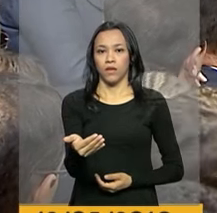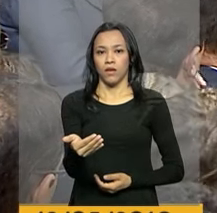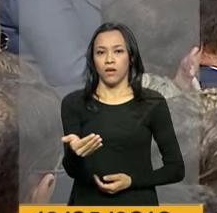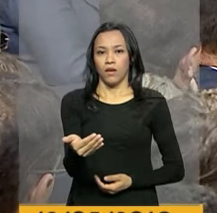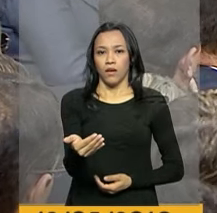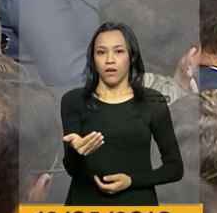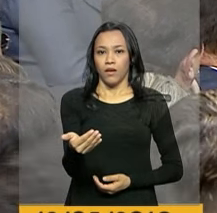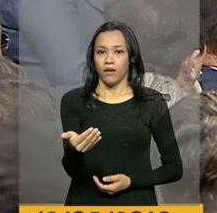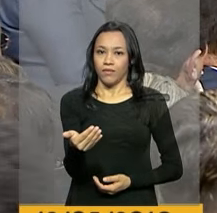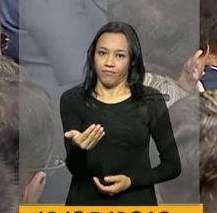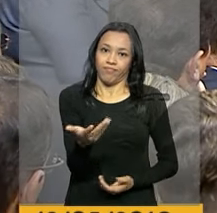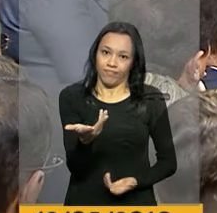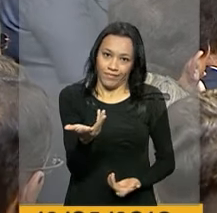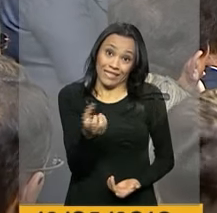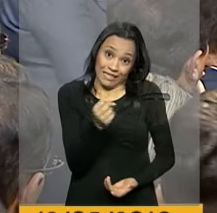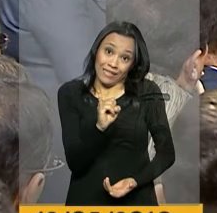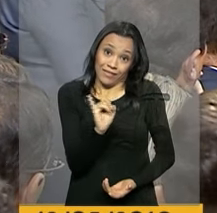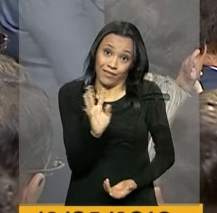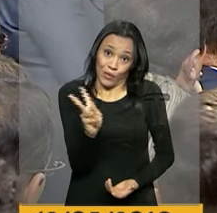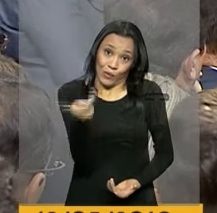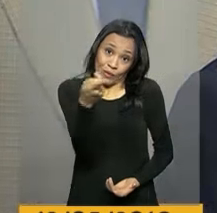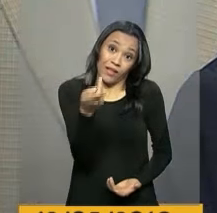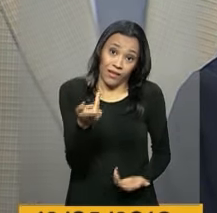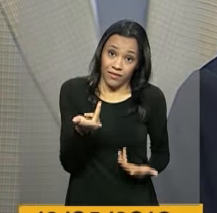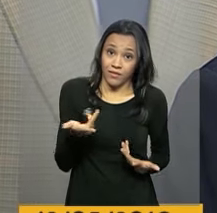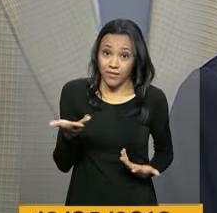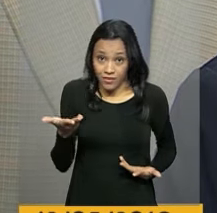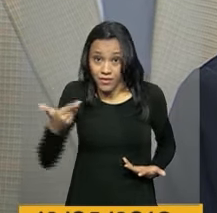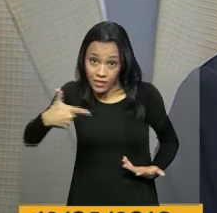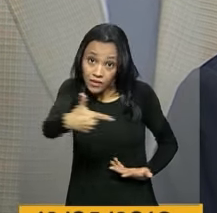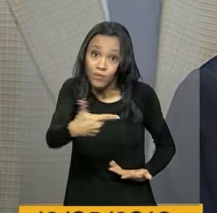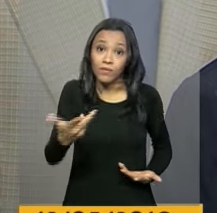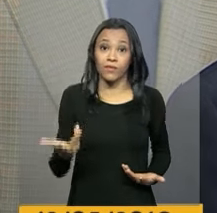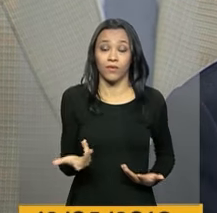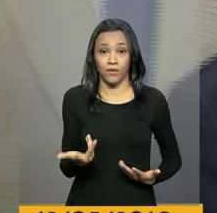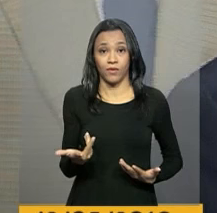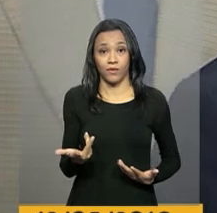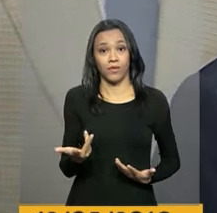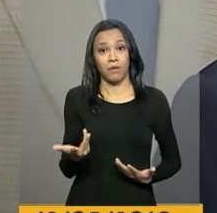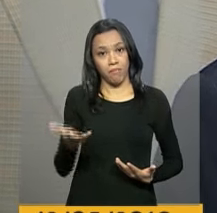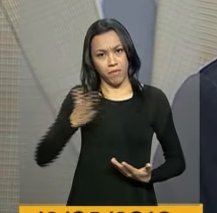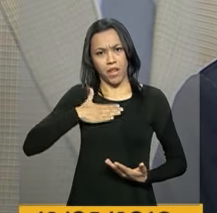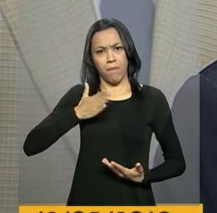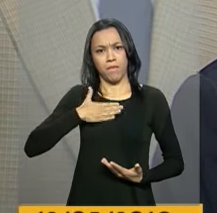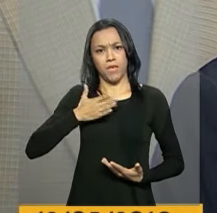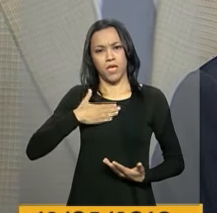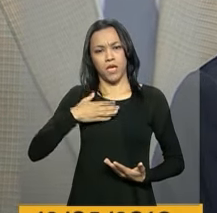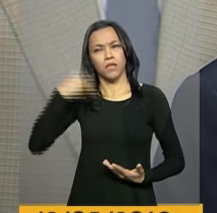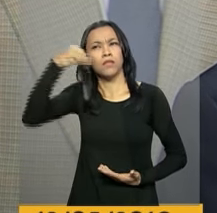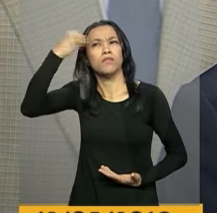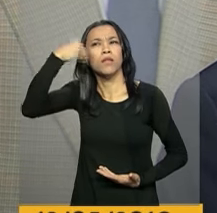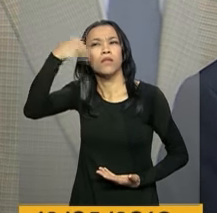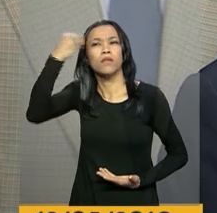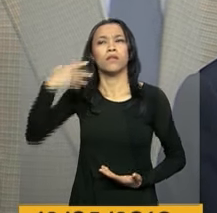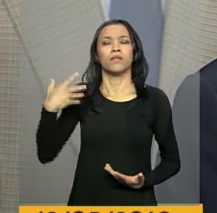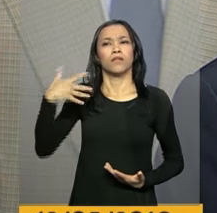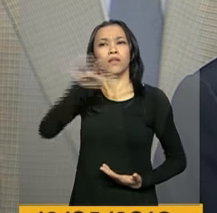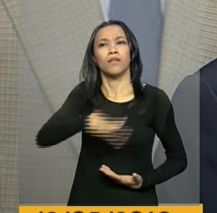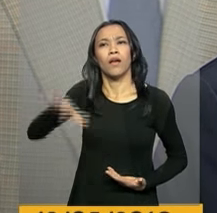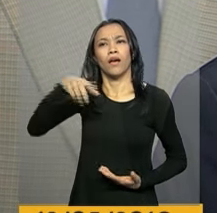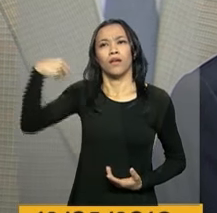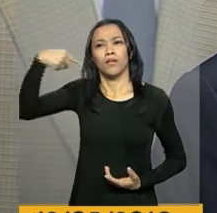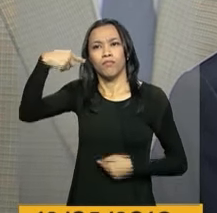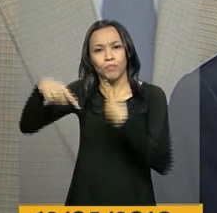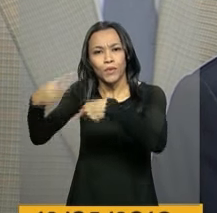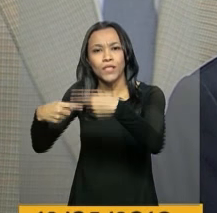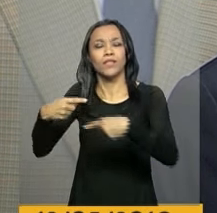menos fosse, seluía pela minha formação democrática e pela minha formação